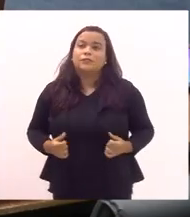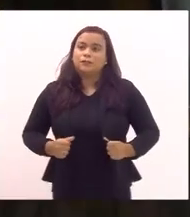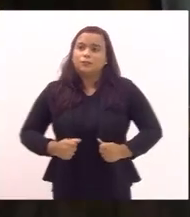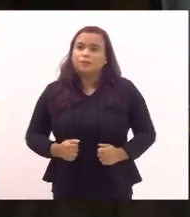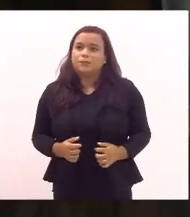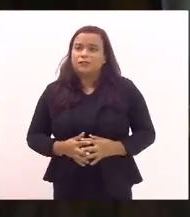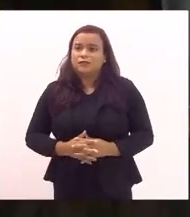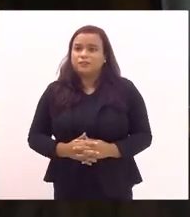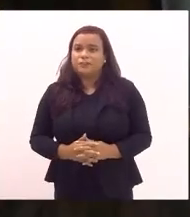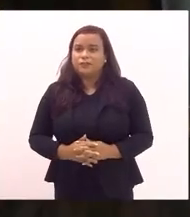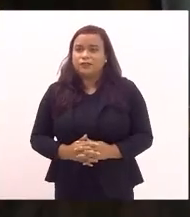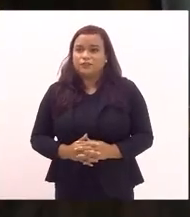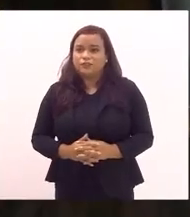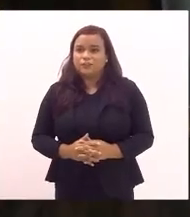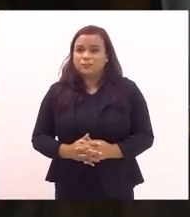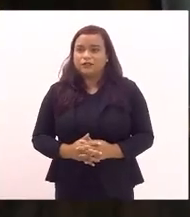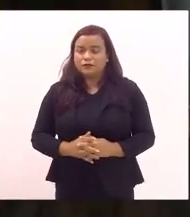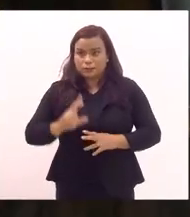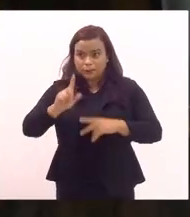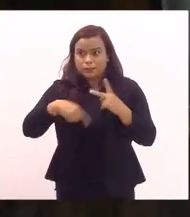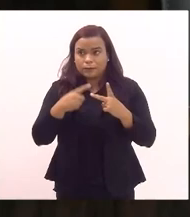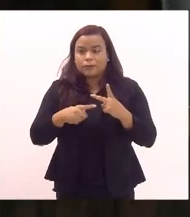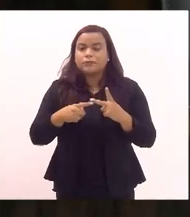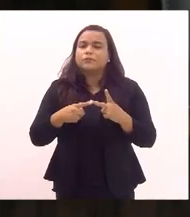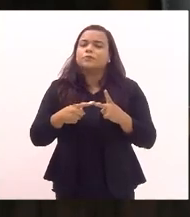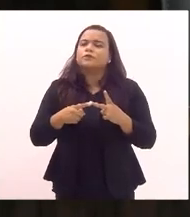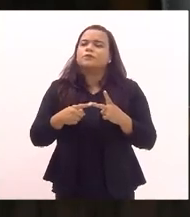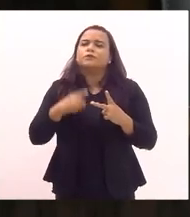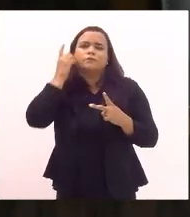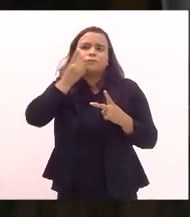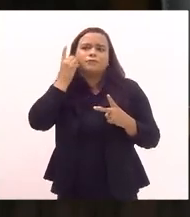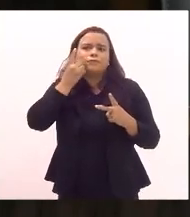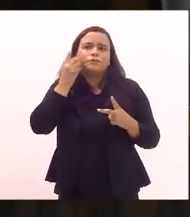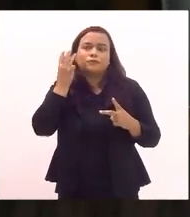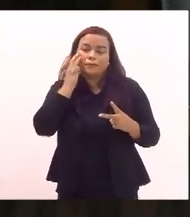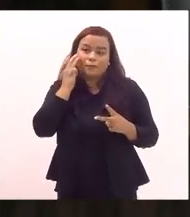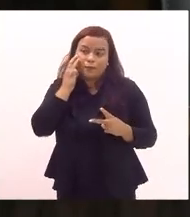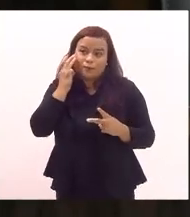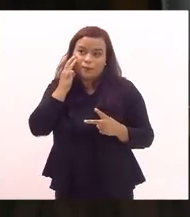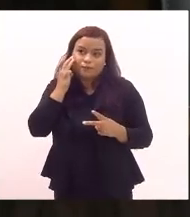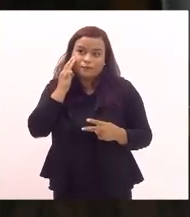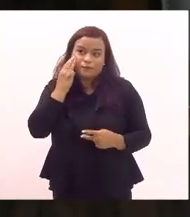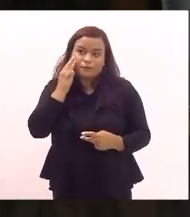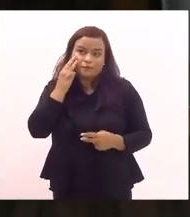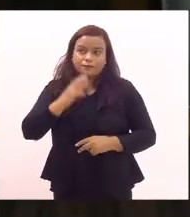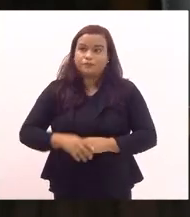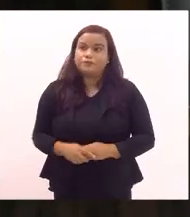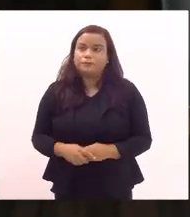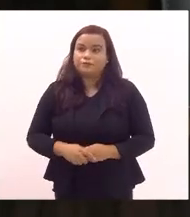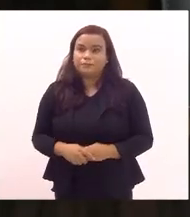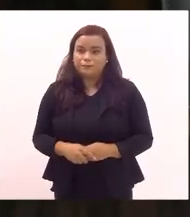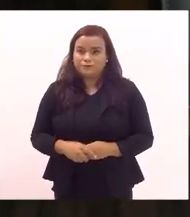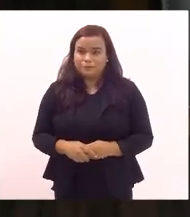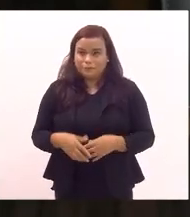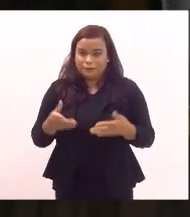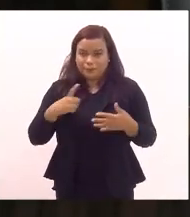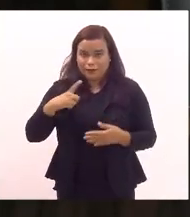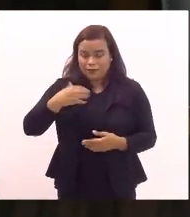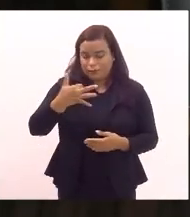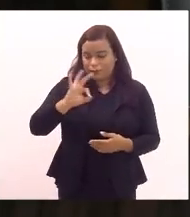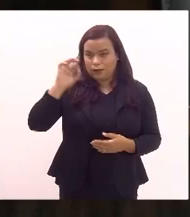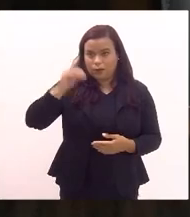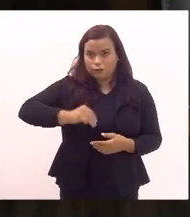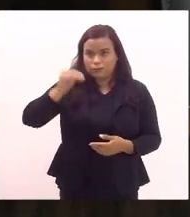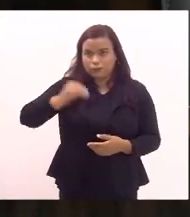o simulador escrita é nobre deputada Mônica Francisco é uma experiência dispõe de